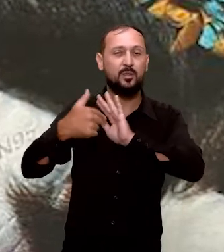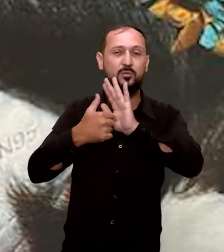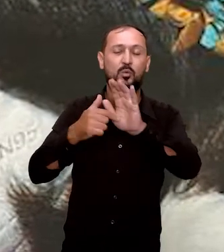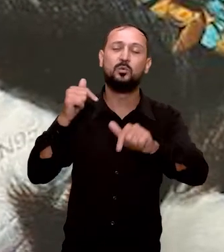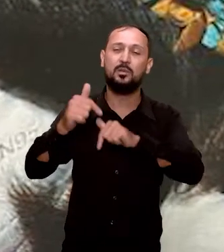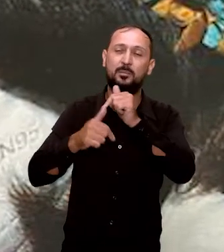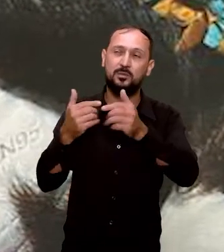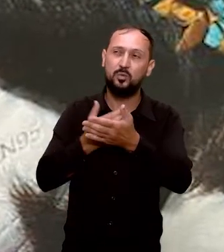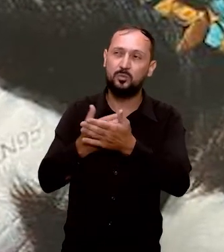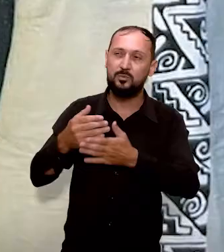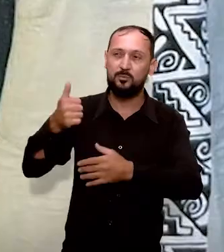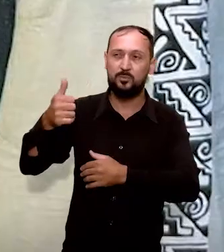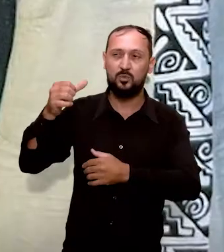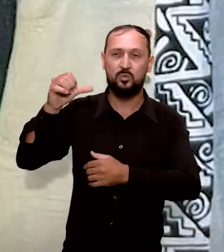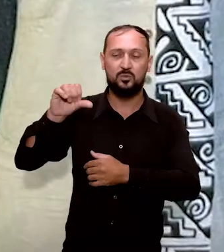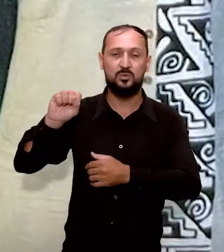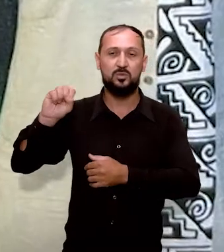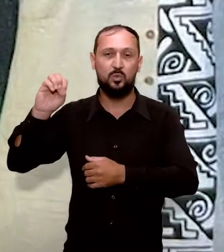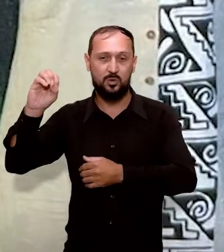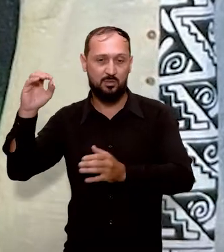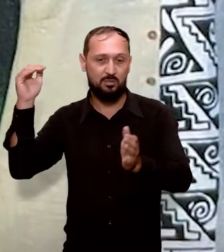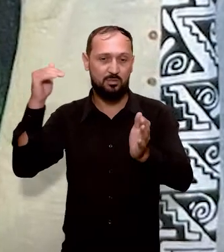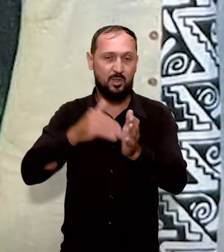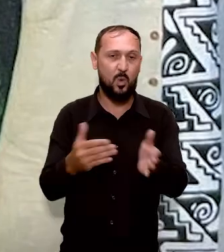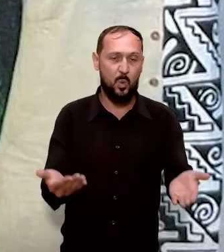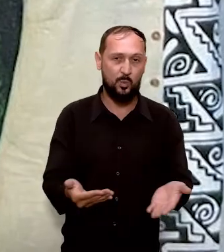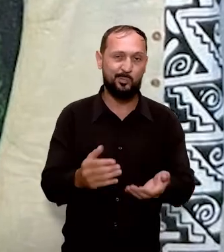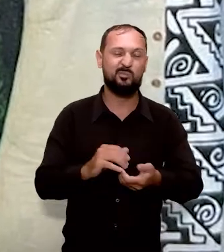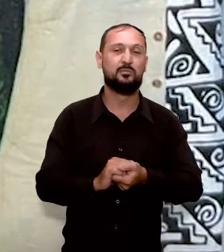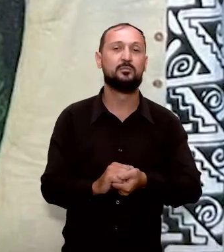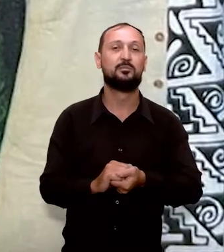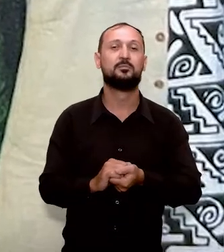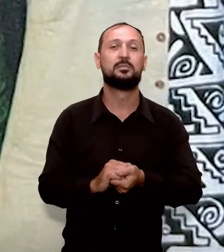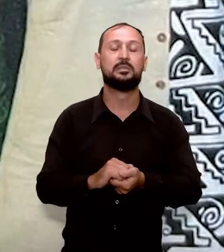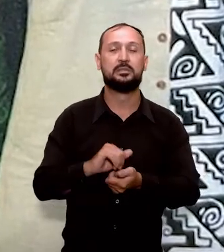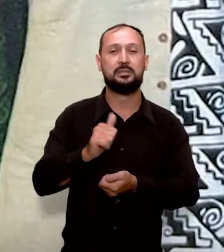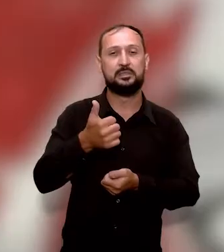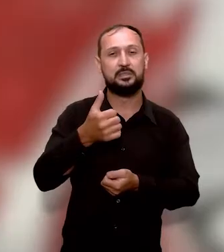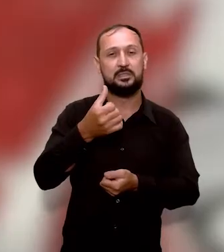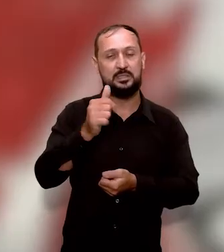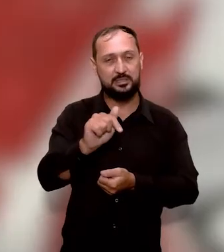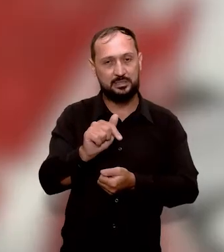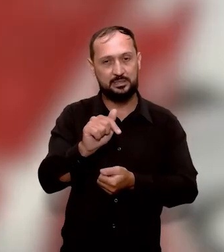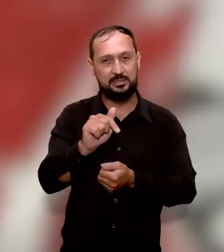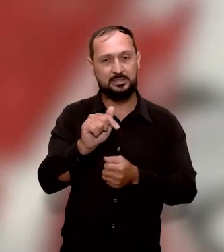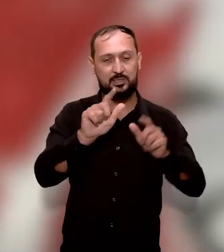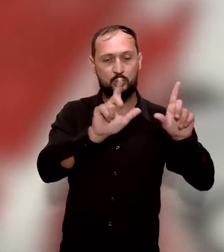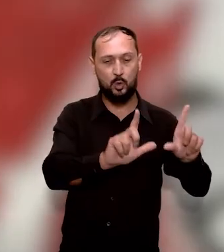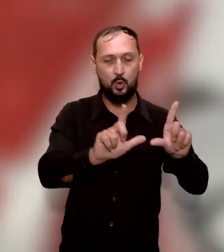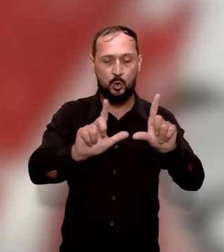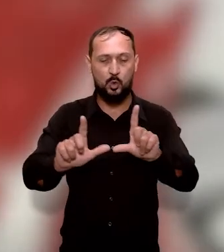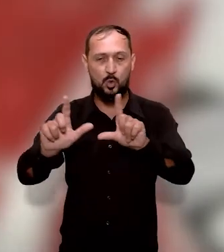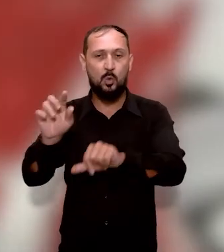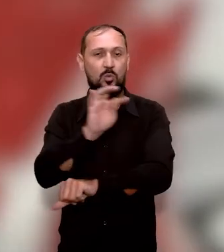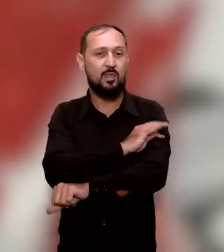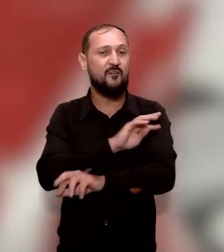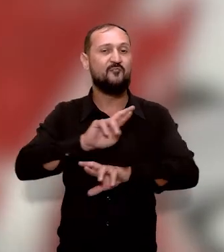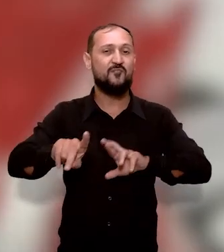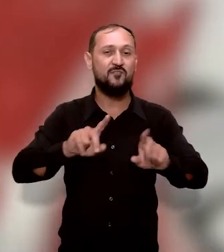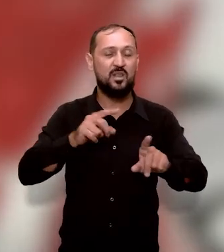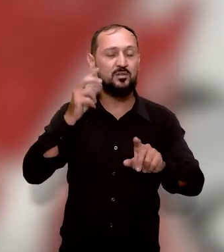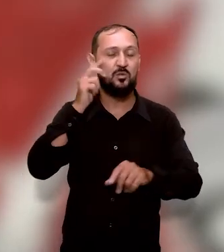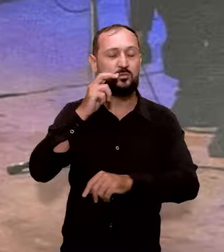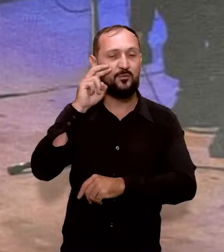Campo Grande, reunindo trabalhos desde a época de 1980 até agora. Mais de 17 obras